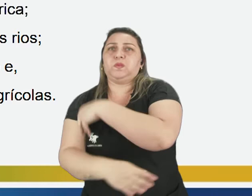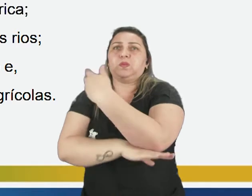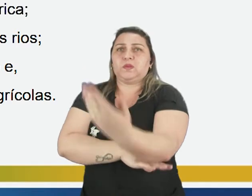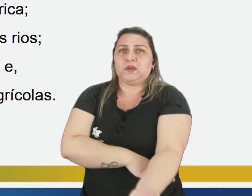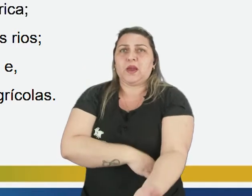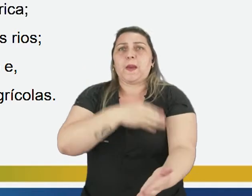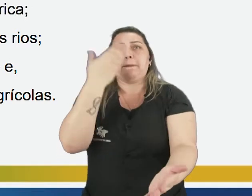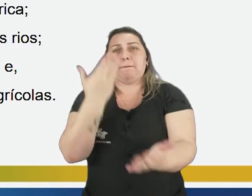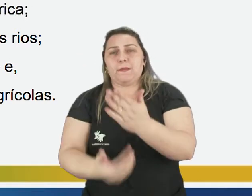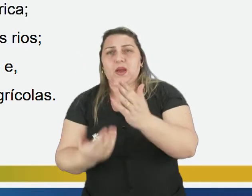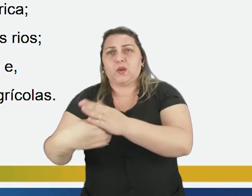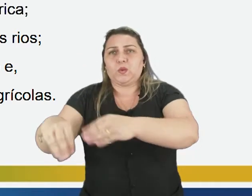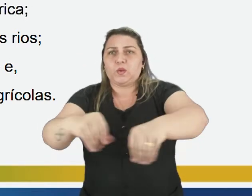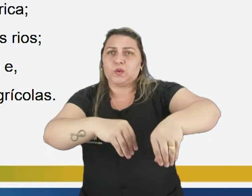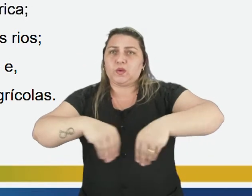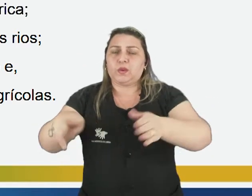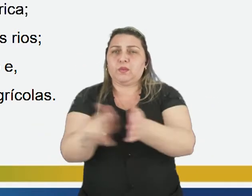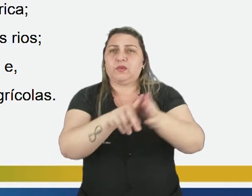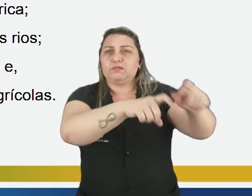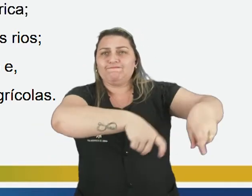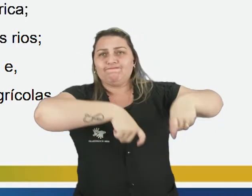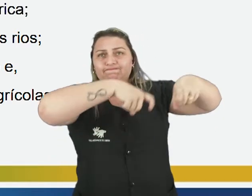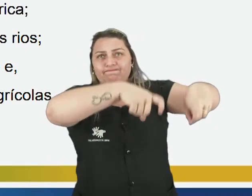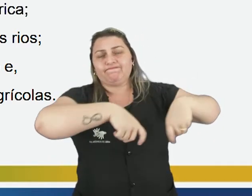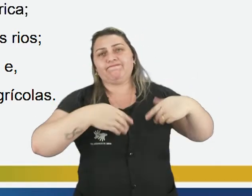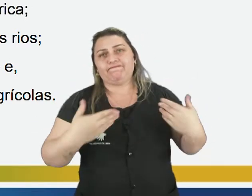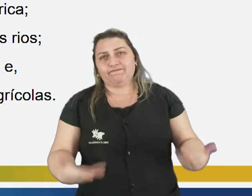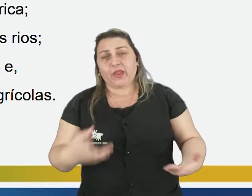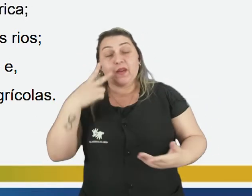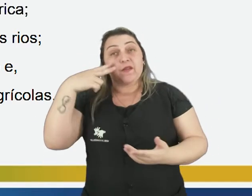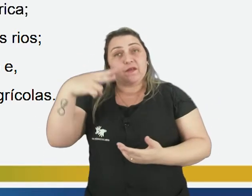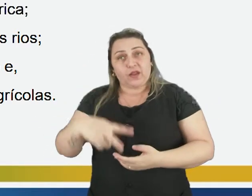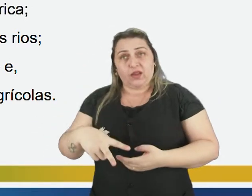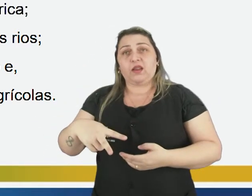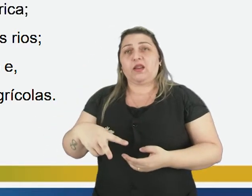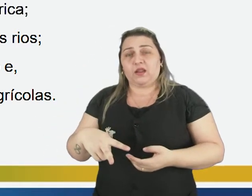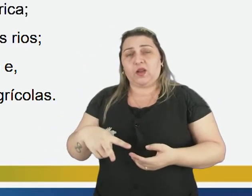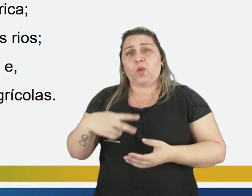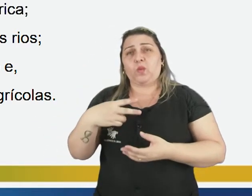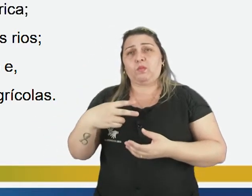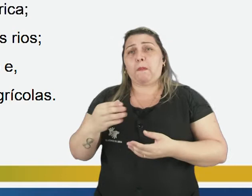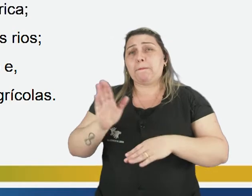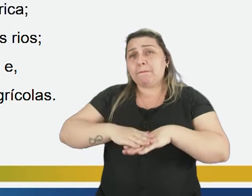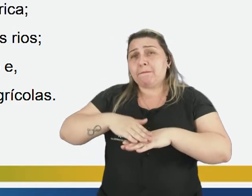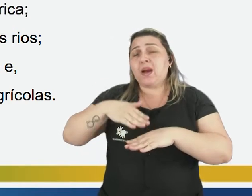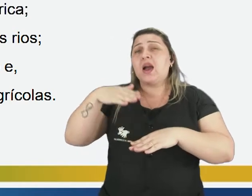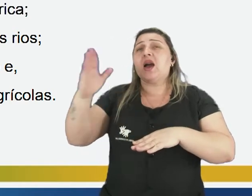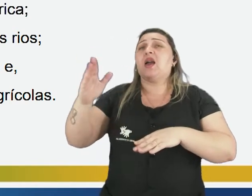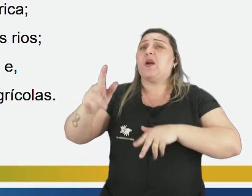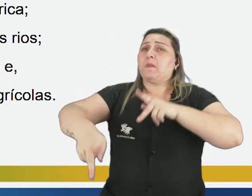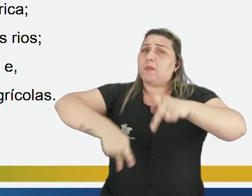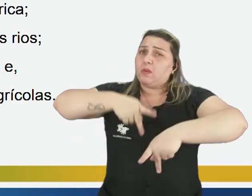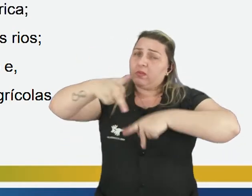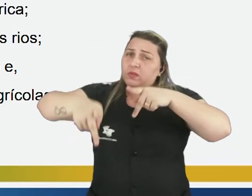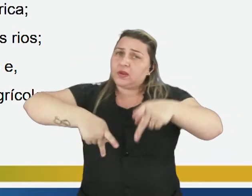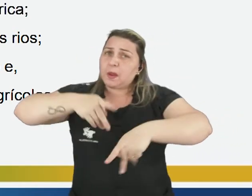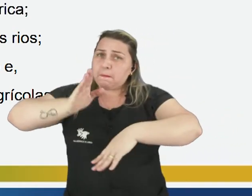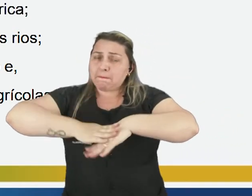desflorestamento e perda dos solos agrícolas. Então veja só, quanto maior é a